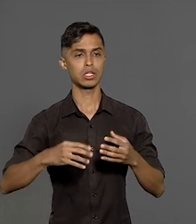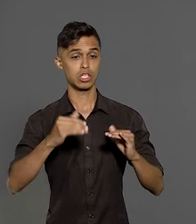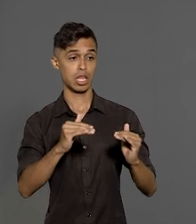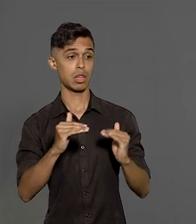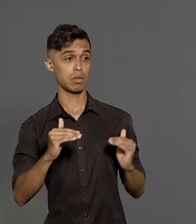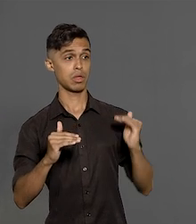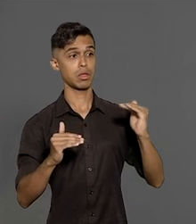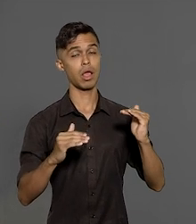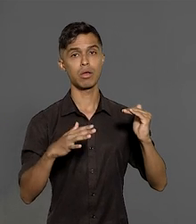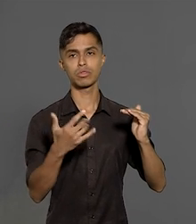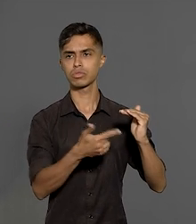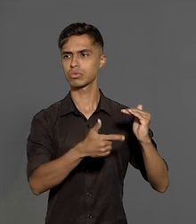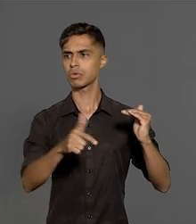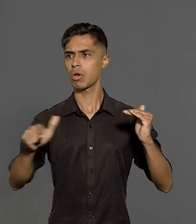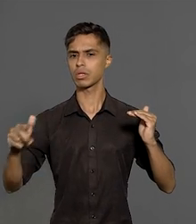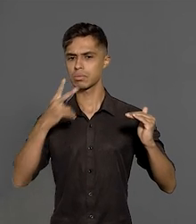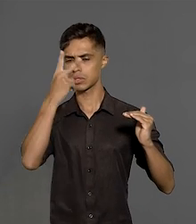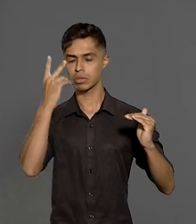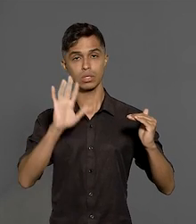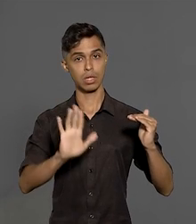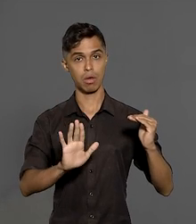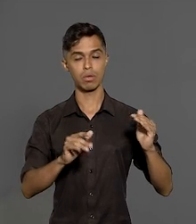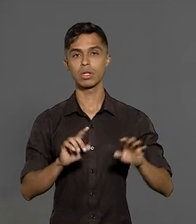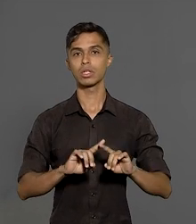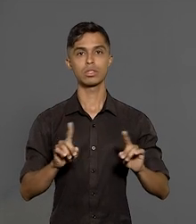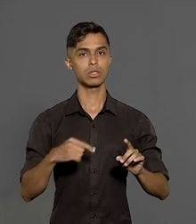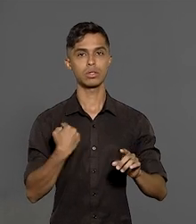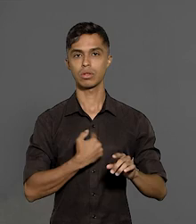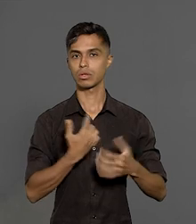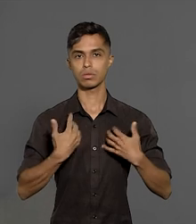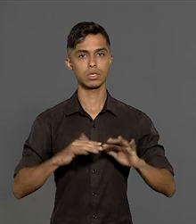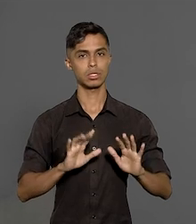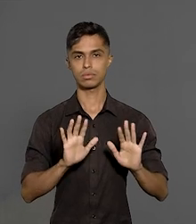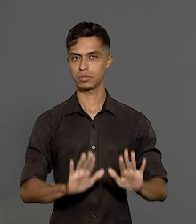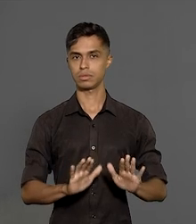melhor que qualquer outras pessoas. A retórica não é essa.